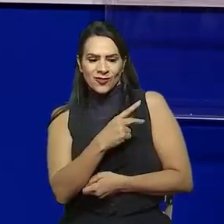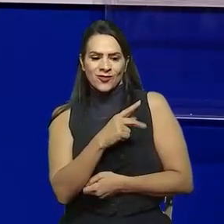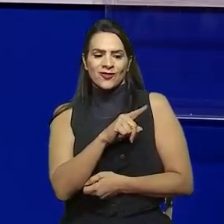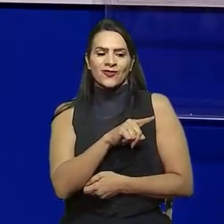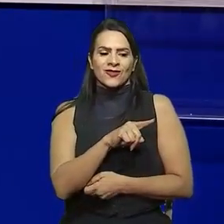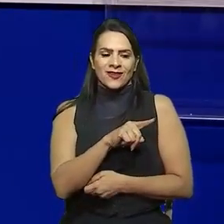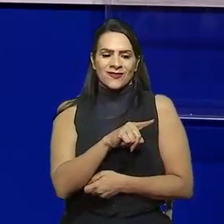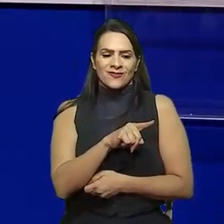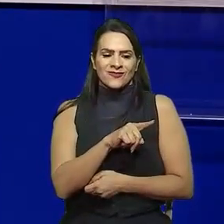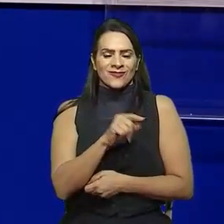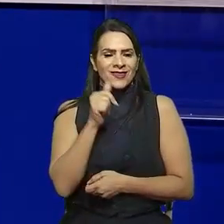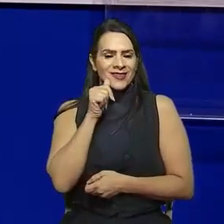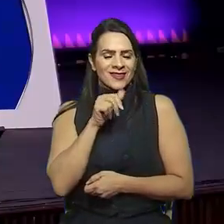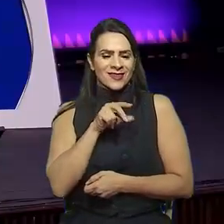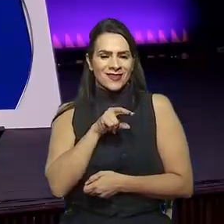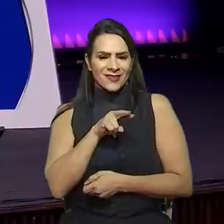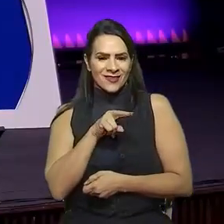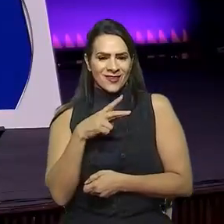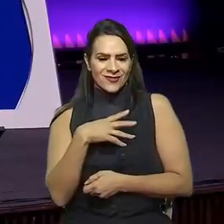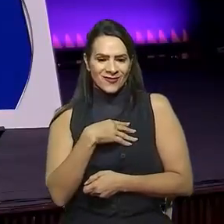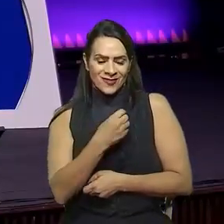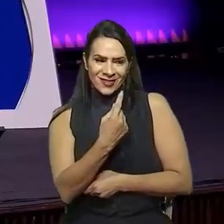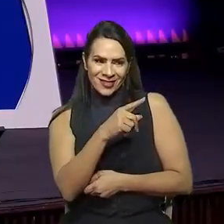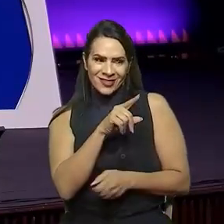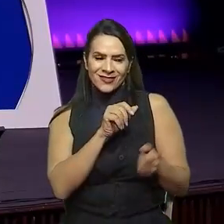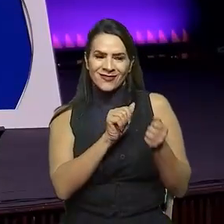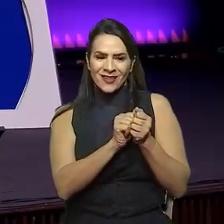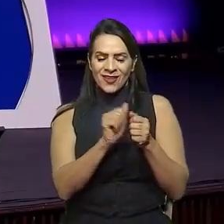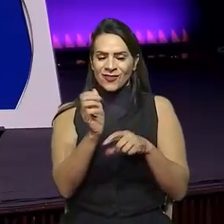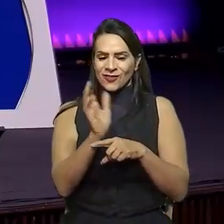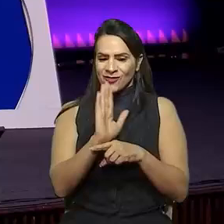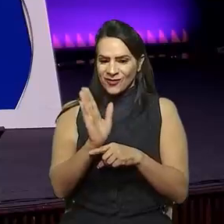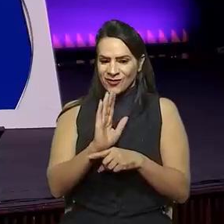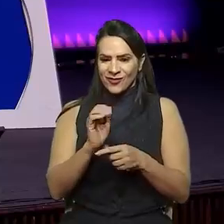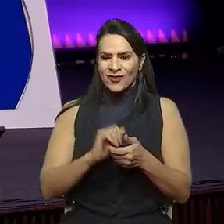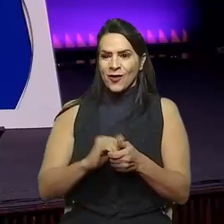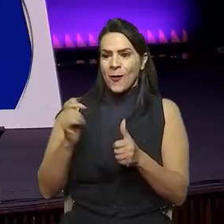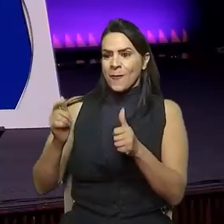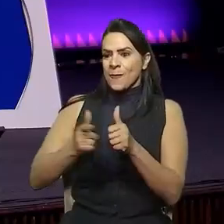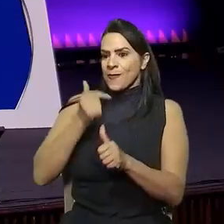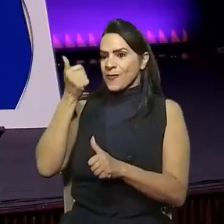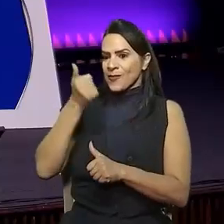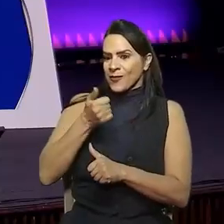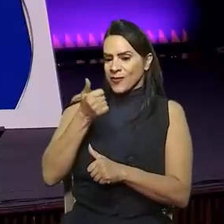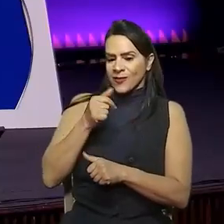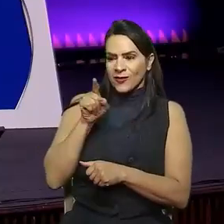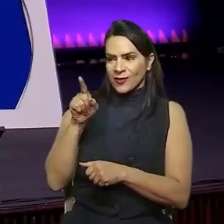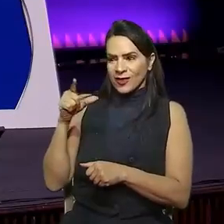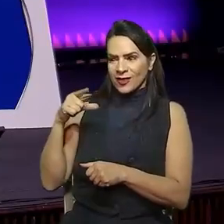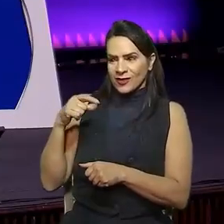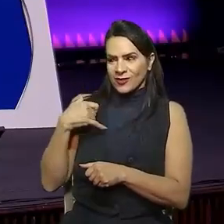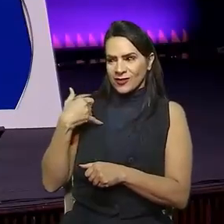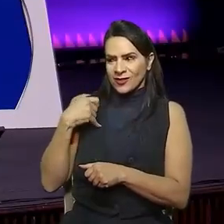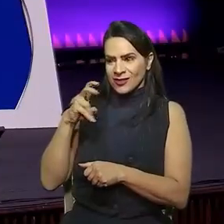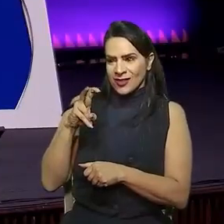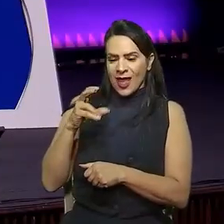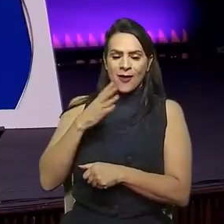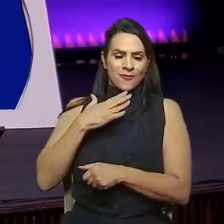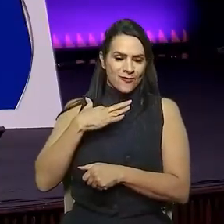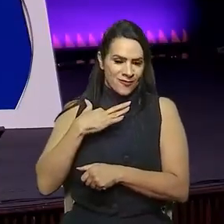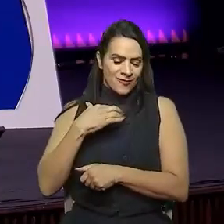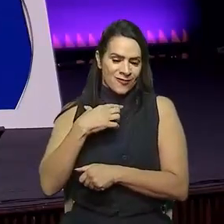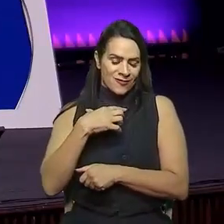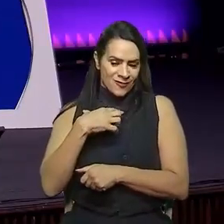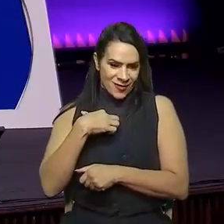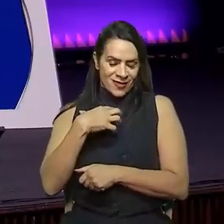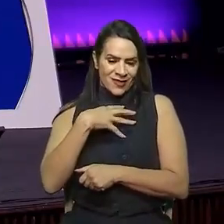primeiro filme que minha filha fez. Pois é. Primeiro trabalho dela em cinema, você tinha 5, ela tinha 18.